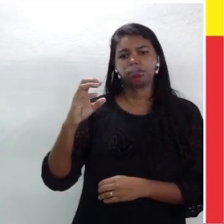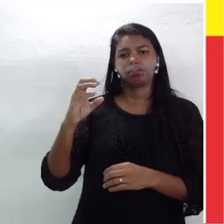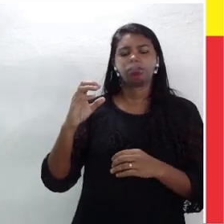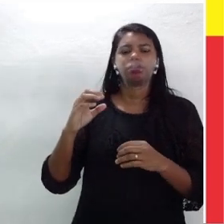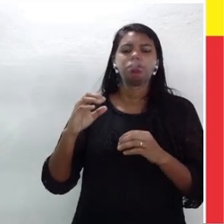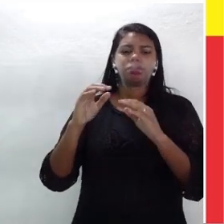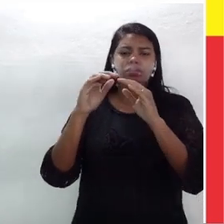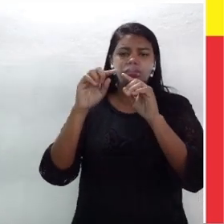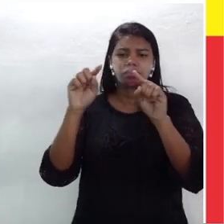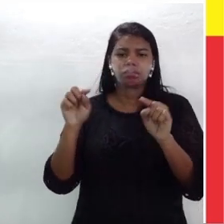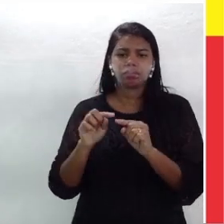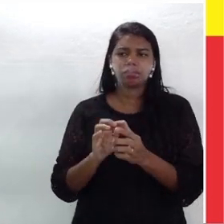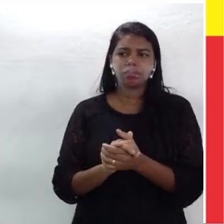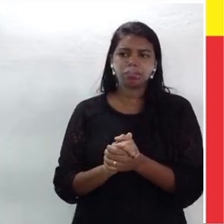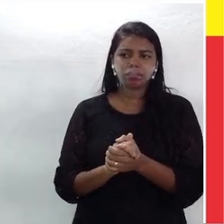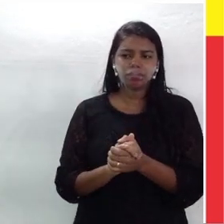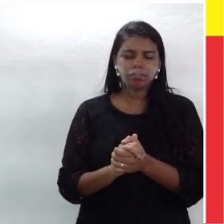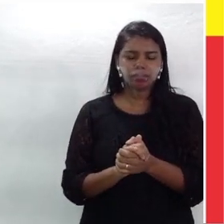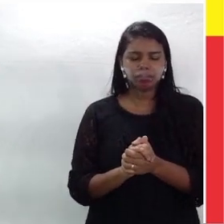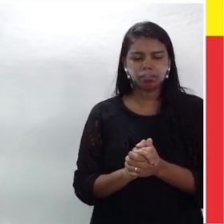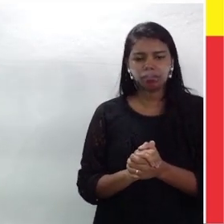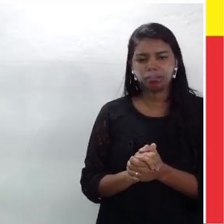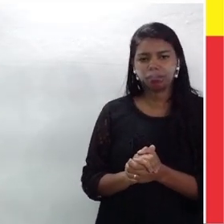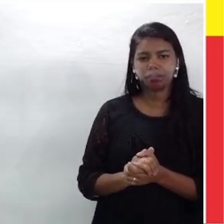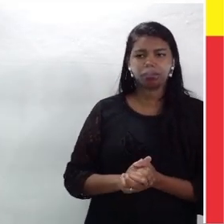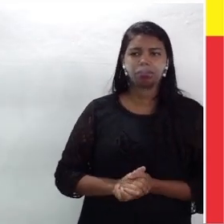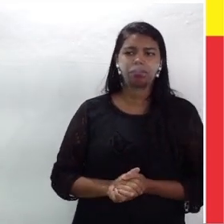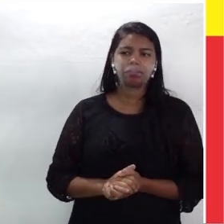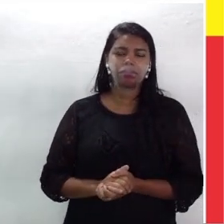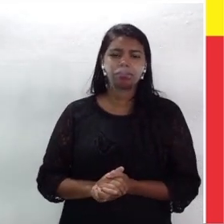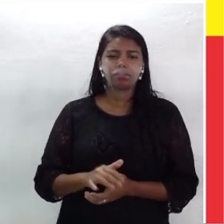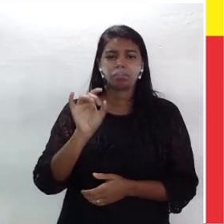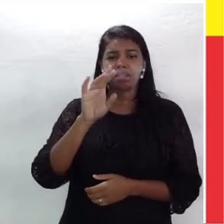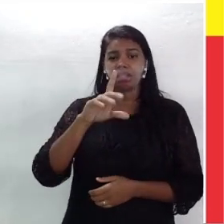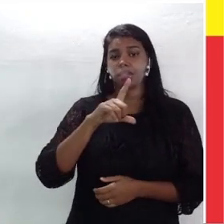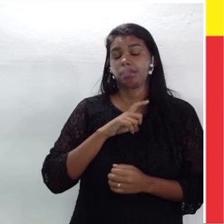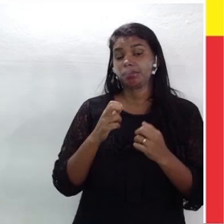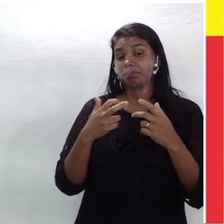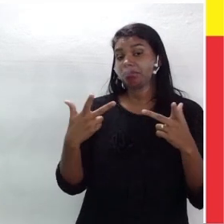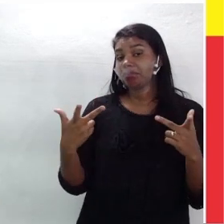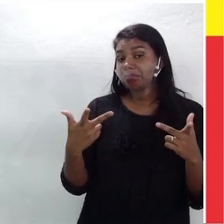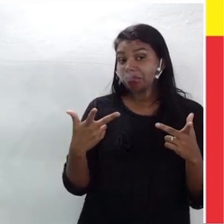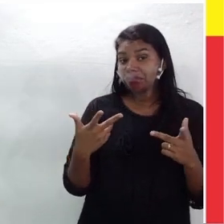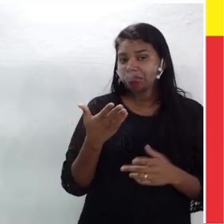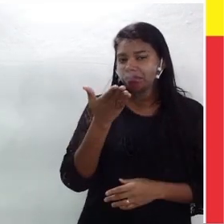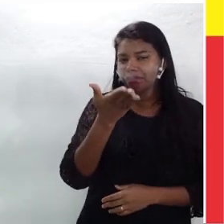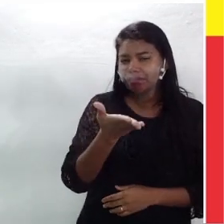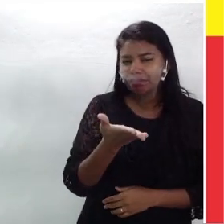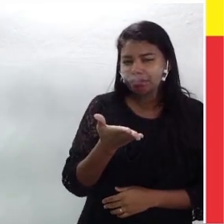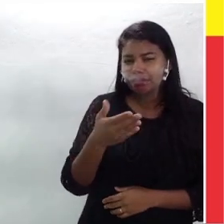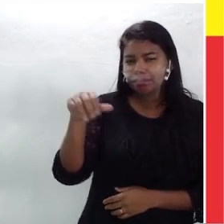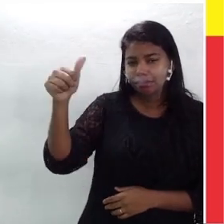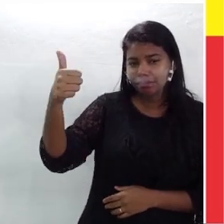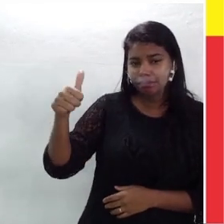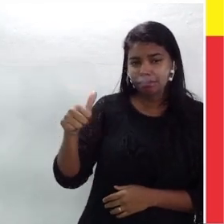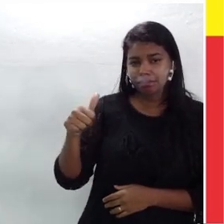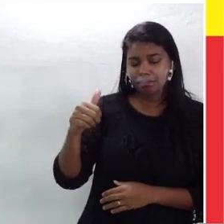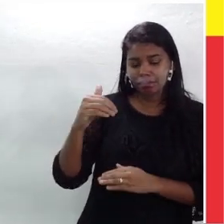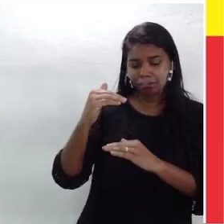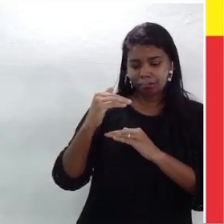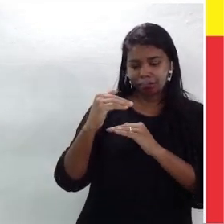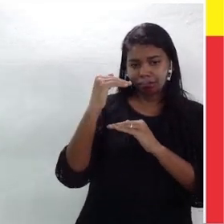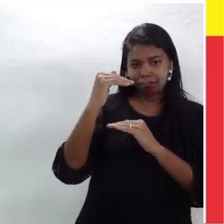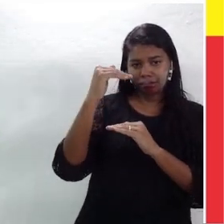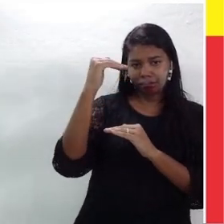está centímetros cúbicos, mas é metros cúbicos. Só que tem uma coisa, se você observar, a caixa está dividida em